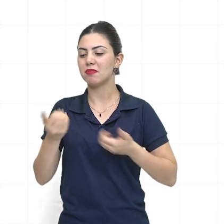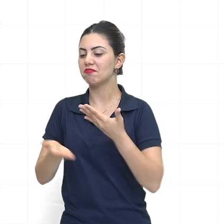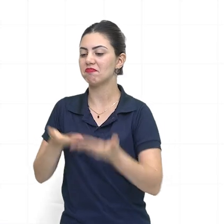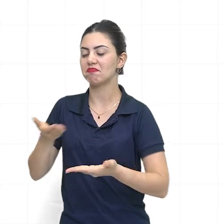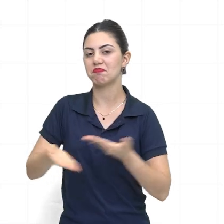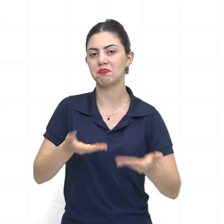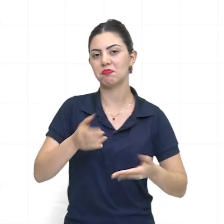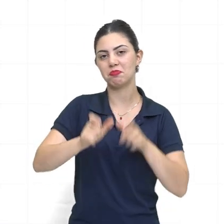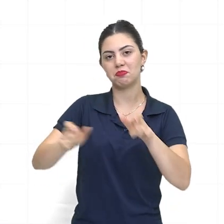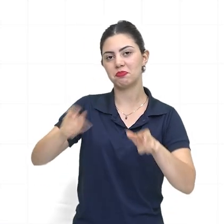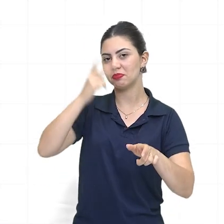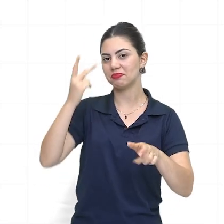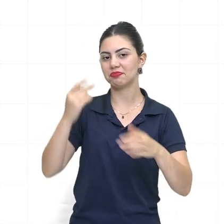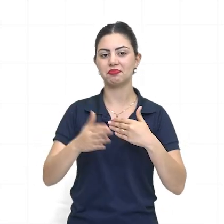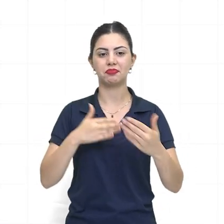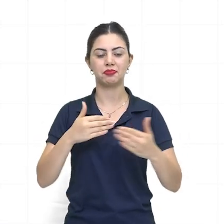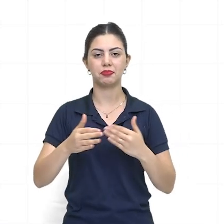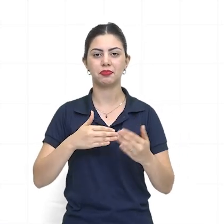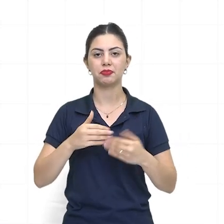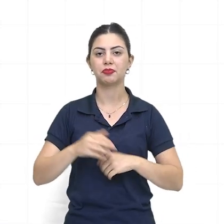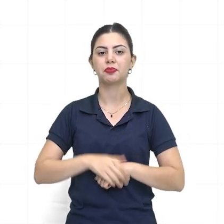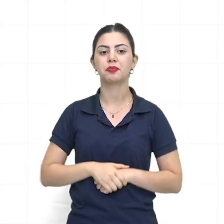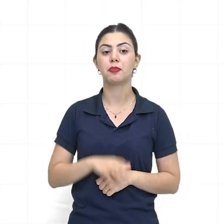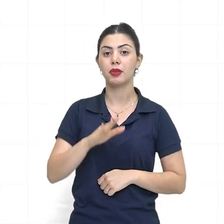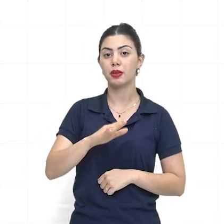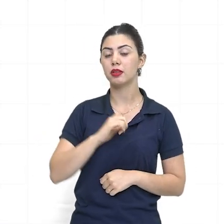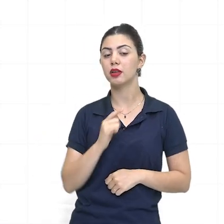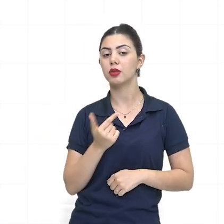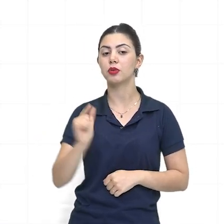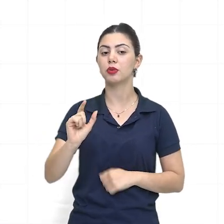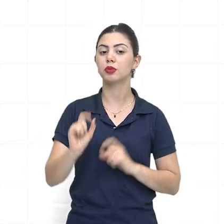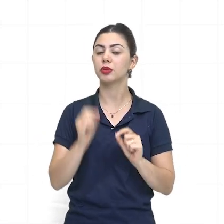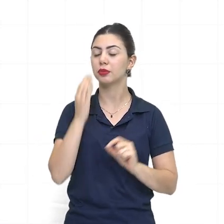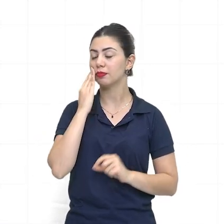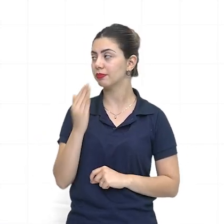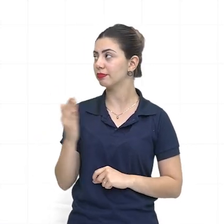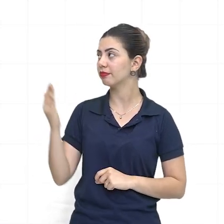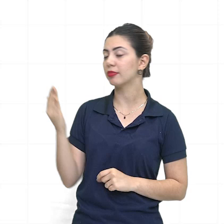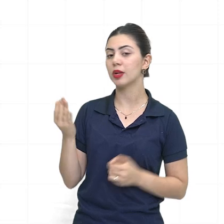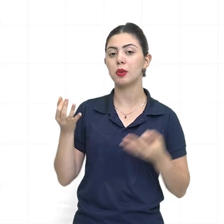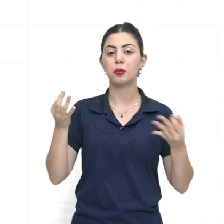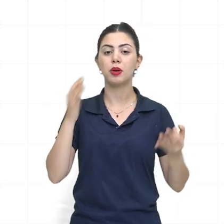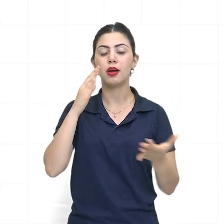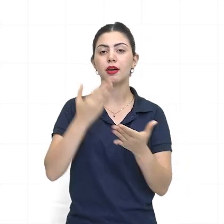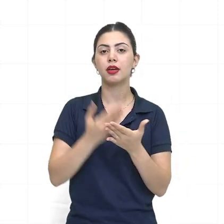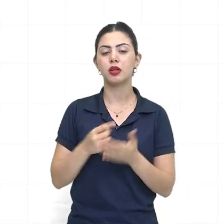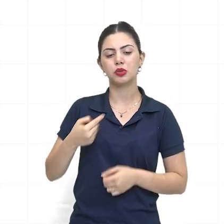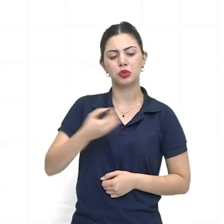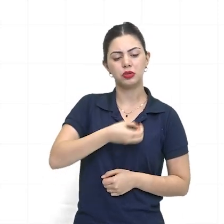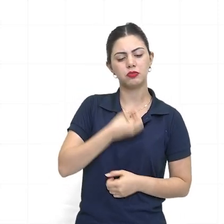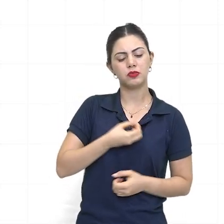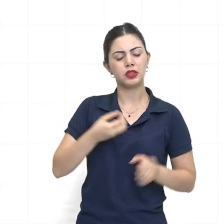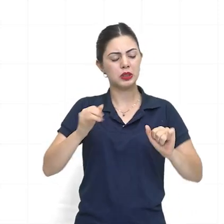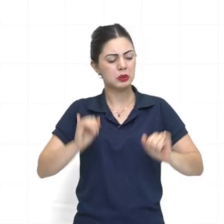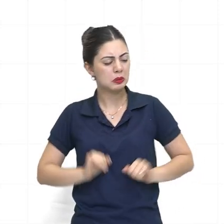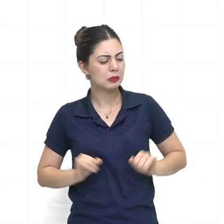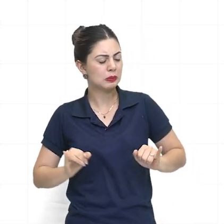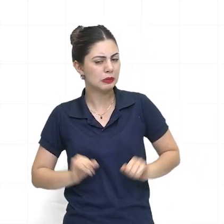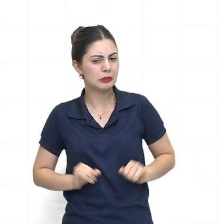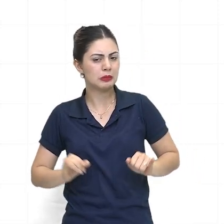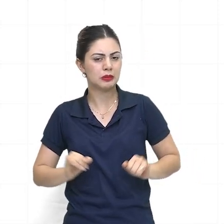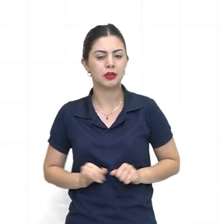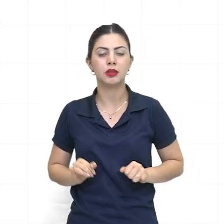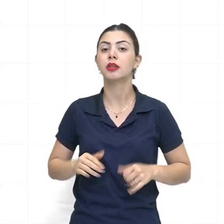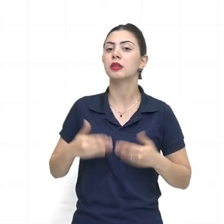No budismo, olha só que interessante, no budismo acredito que a vida humana é de sofrimento e que a